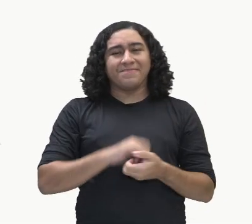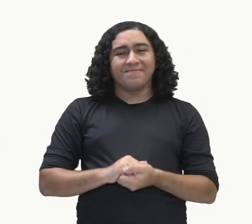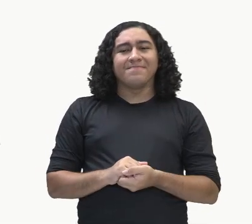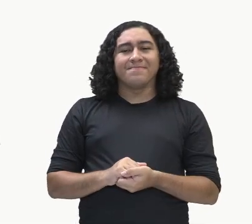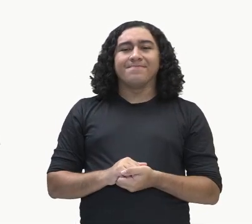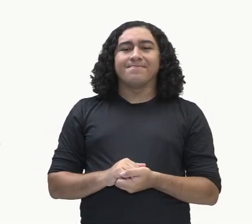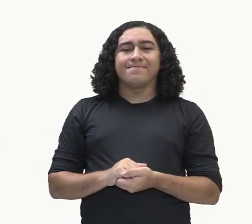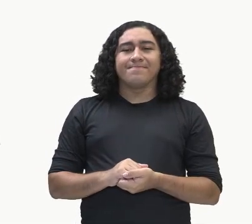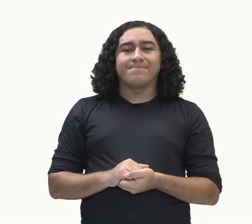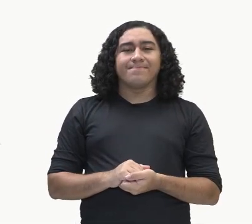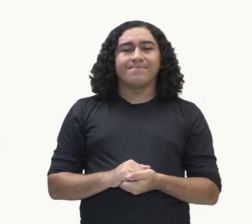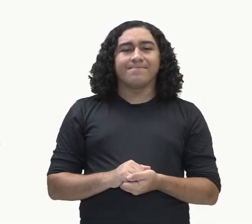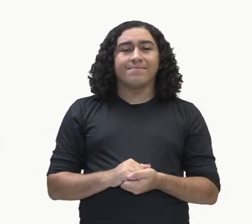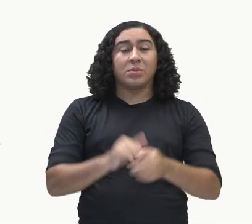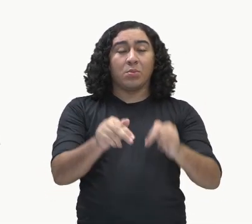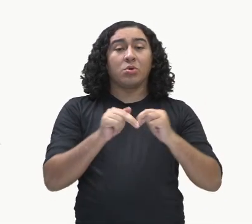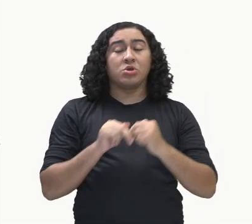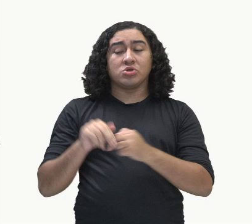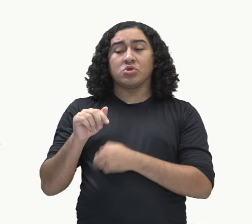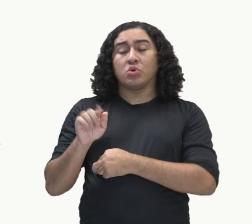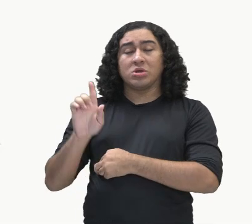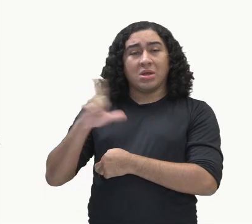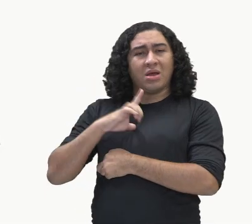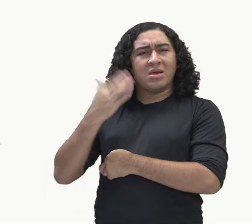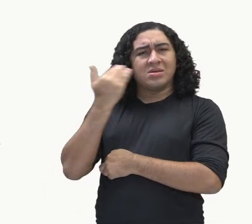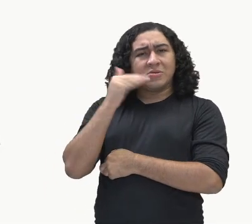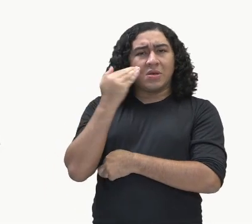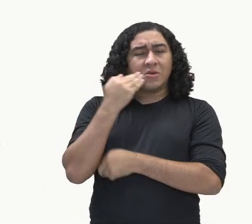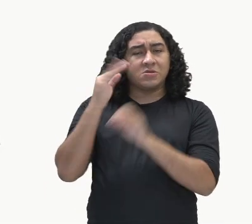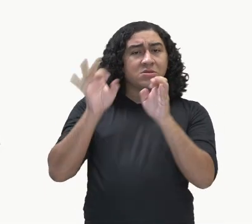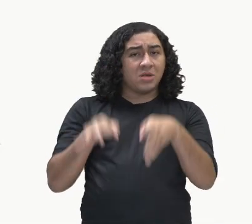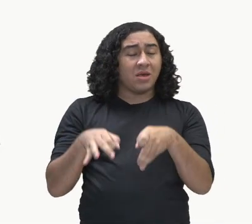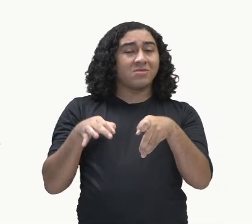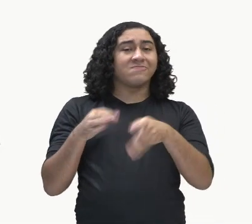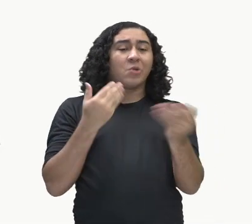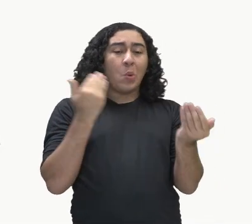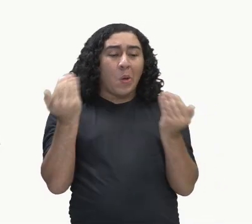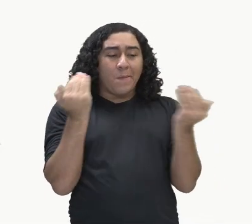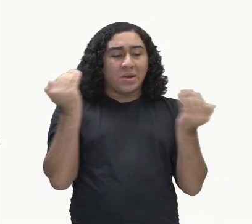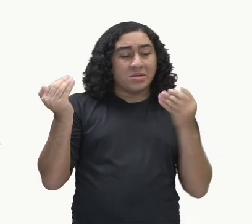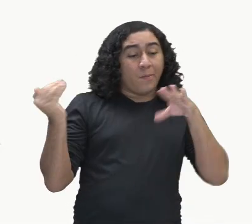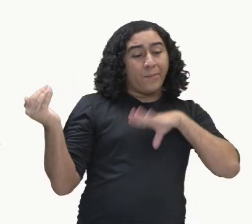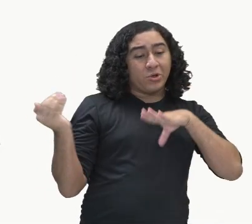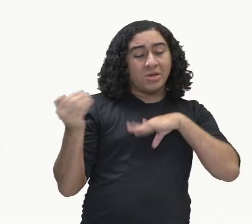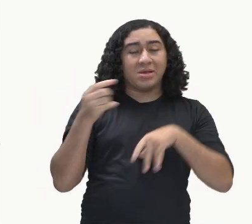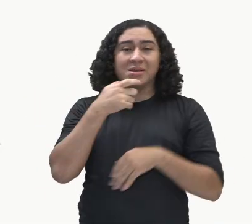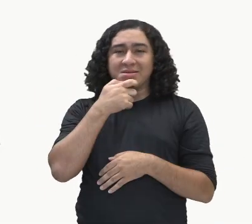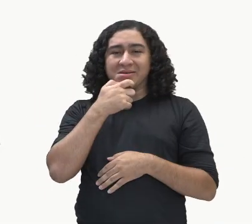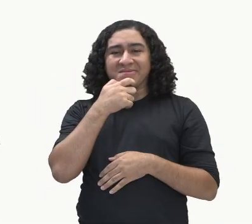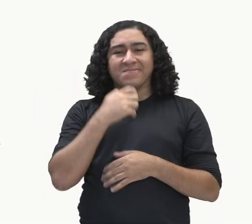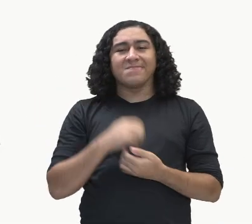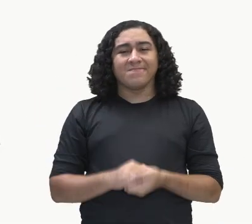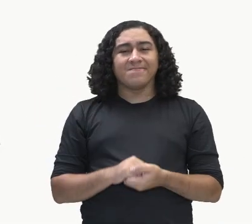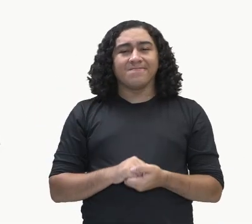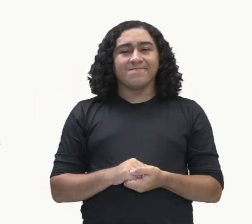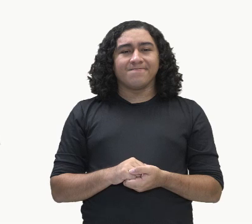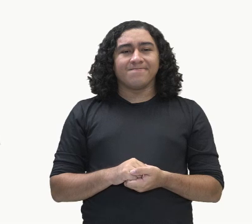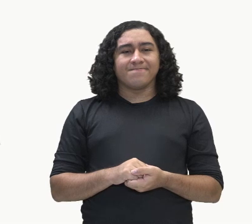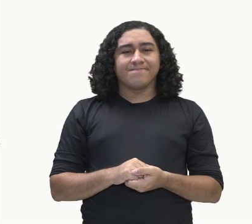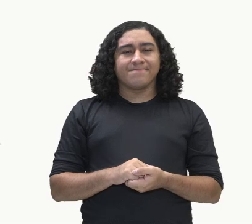Então, nesse GY aí, eu posso trocar pelo nosso IA. Sociologia, não é? Eu vou